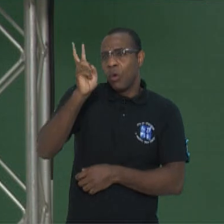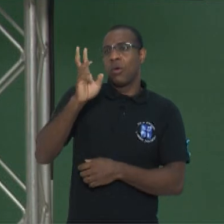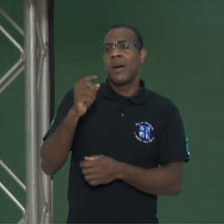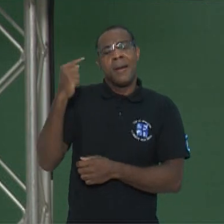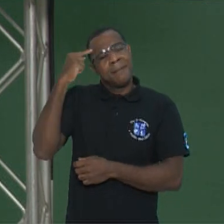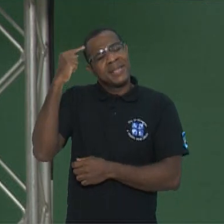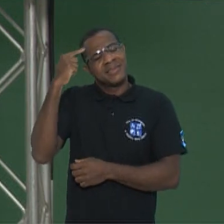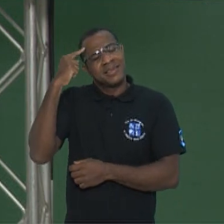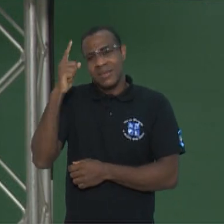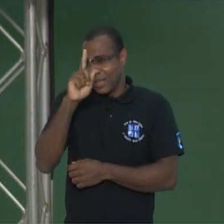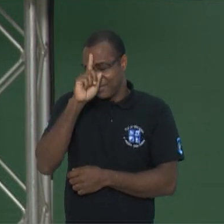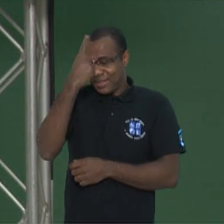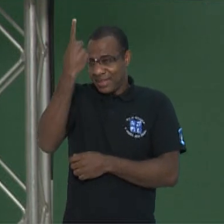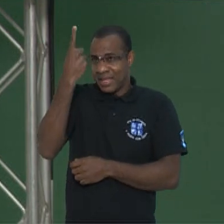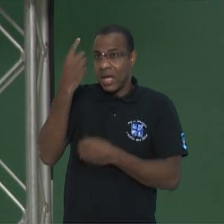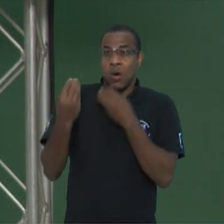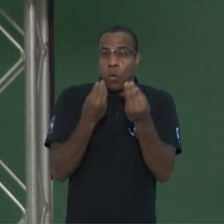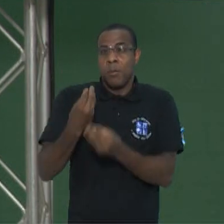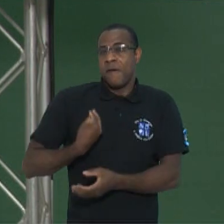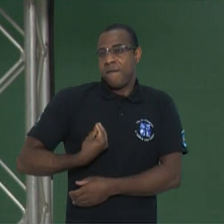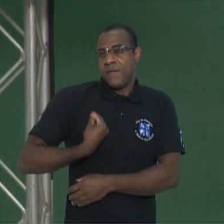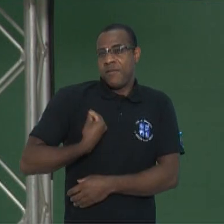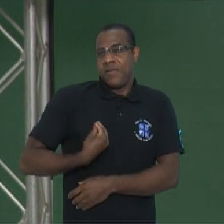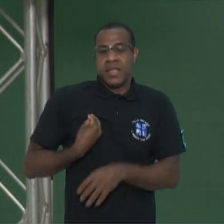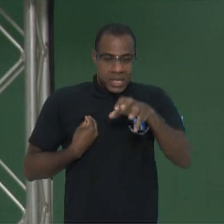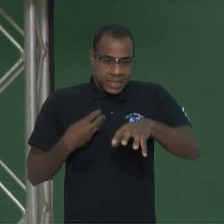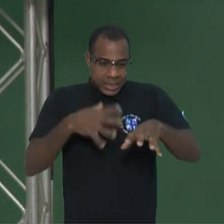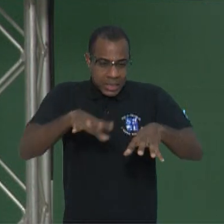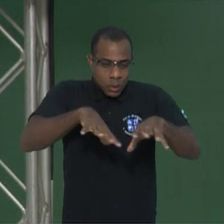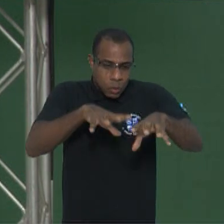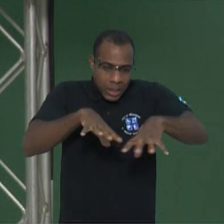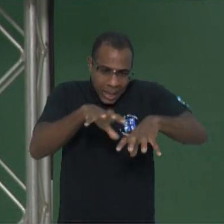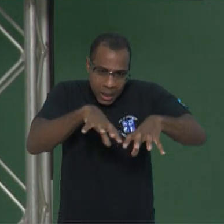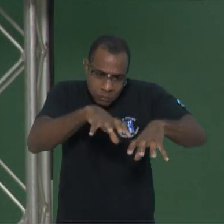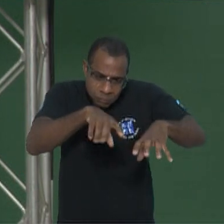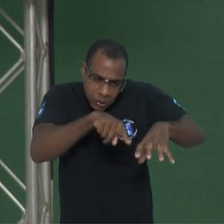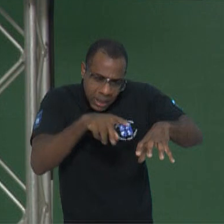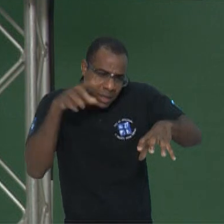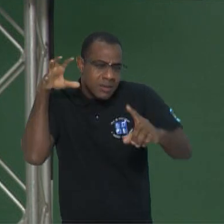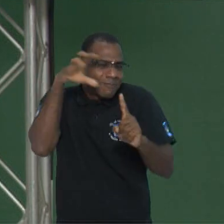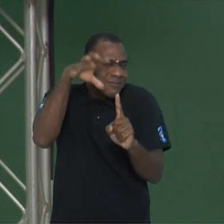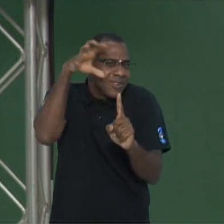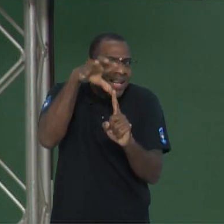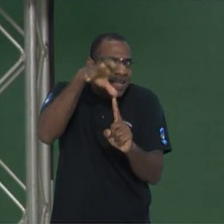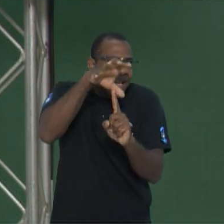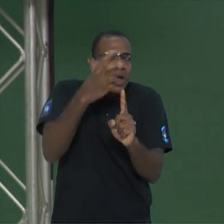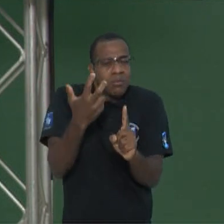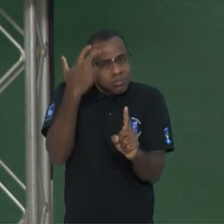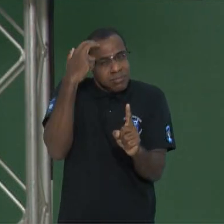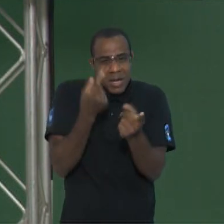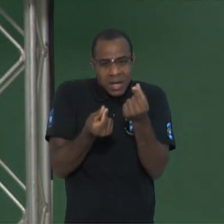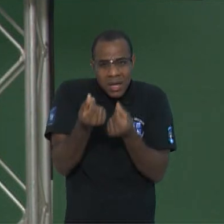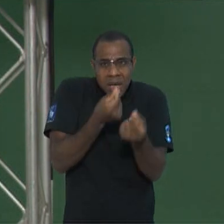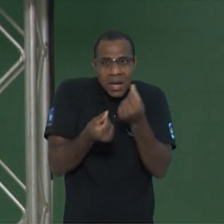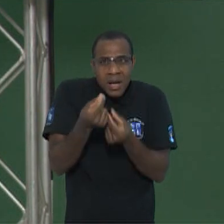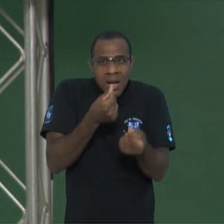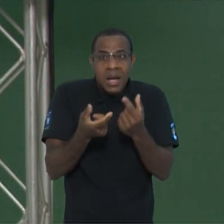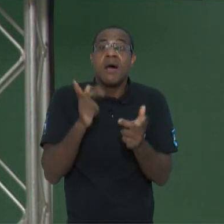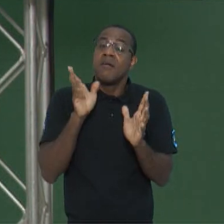né, de os modos de vida daquele lugar que é influenciado econômica e culturalmente vão